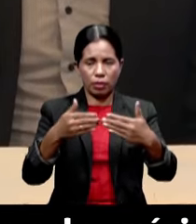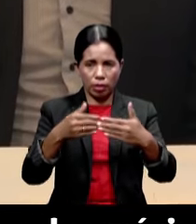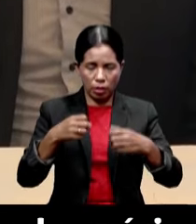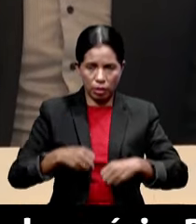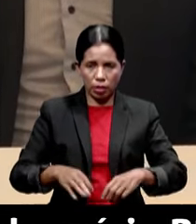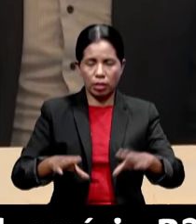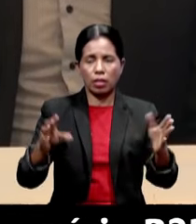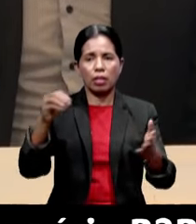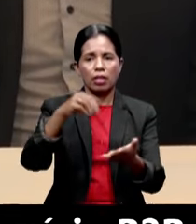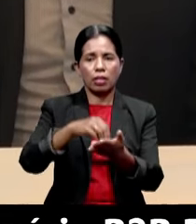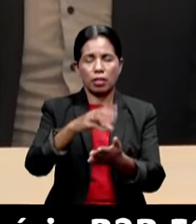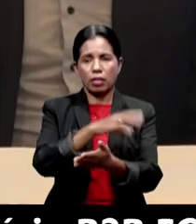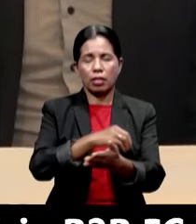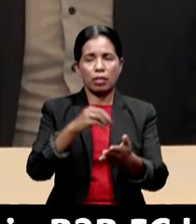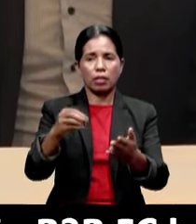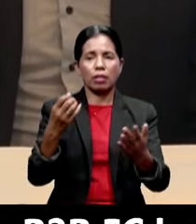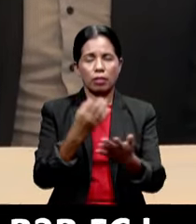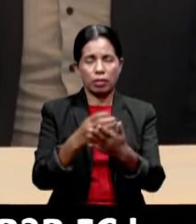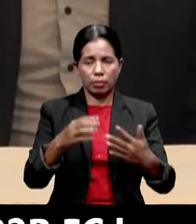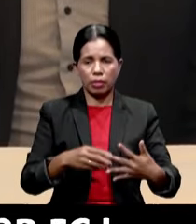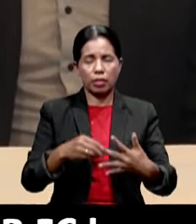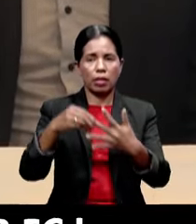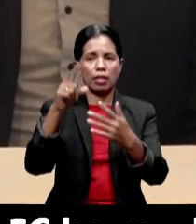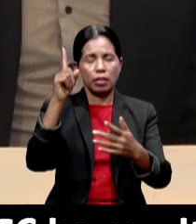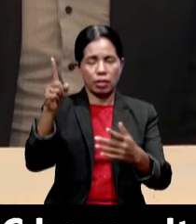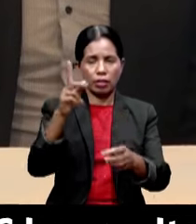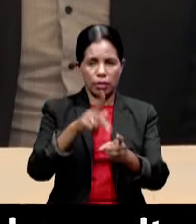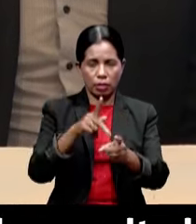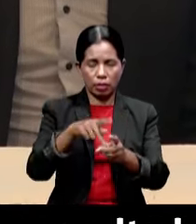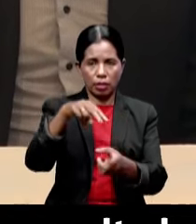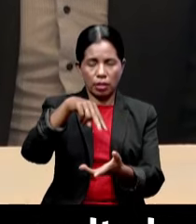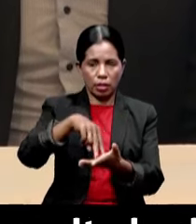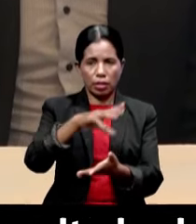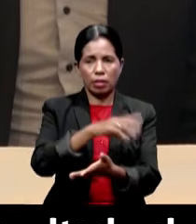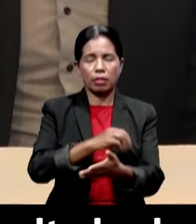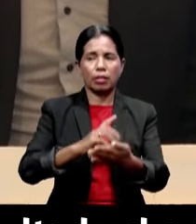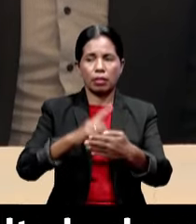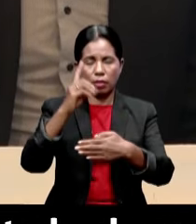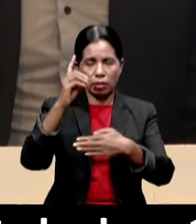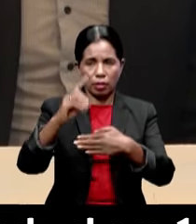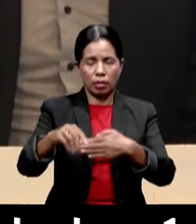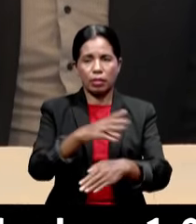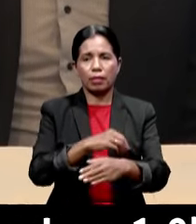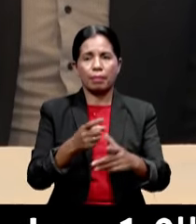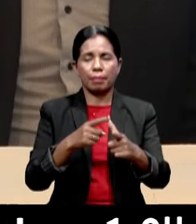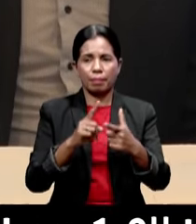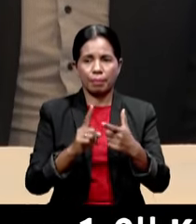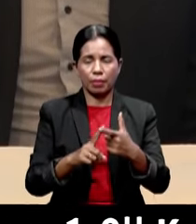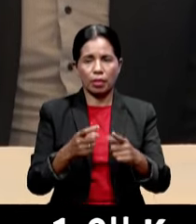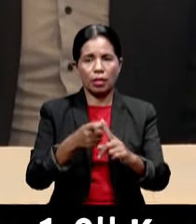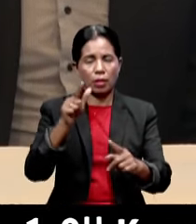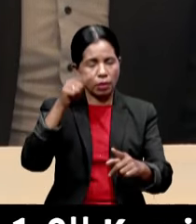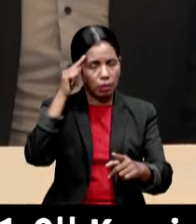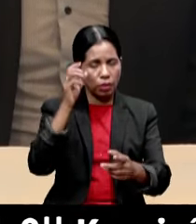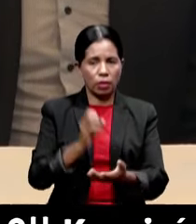B, neve define regime especial ida para Greater Sunrise, onde estabelece conceito de desenvolvimento campo Greater Sunrise. Parte do governo